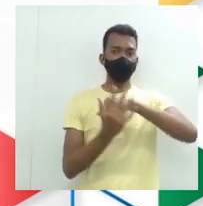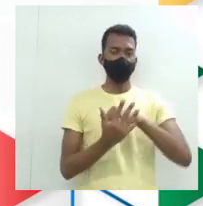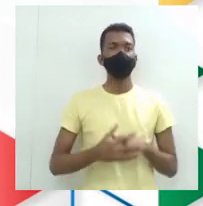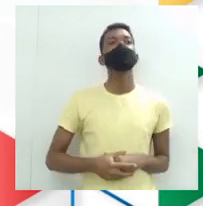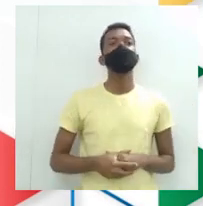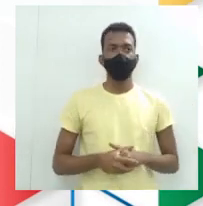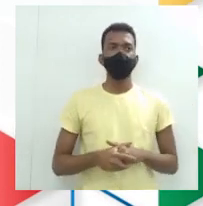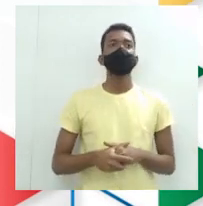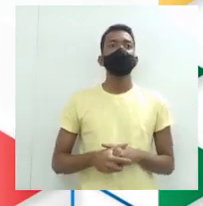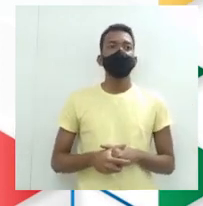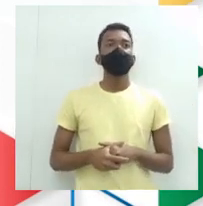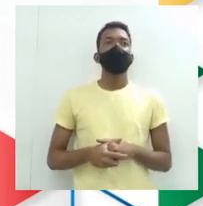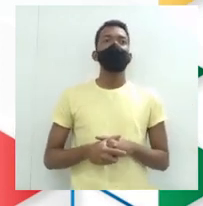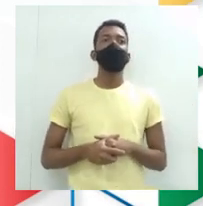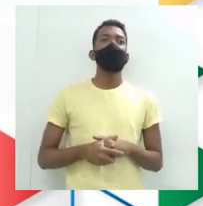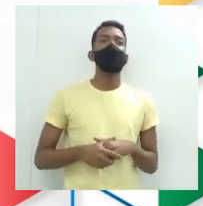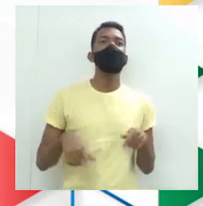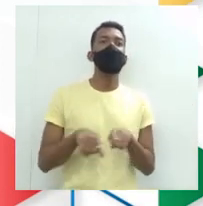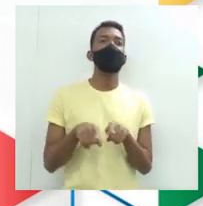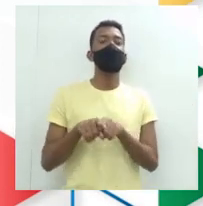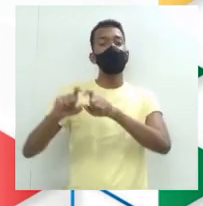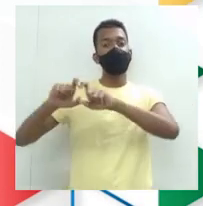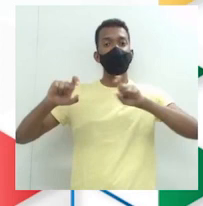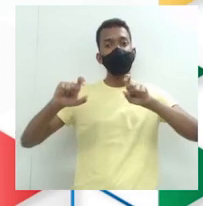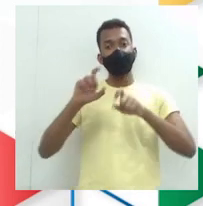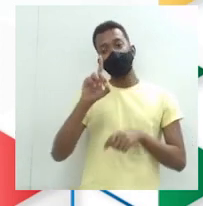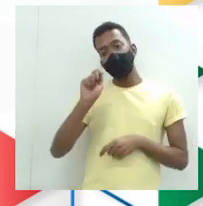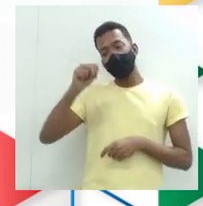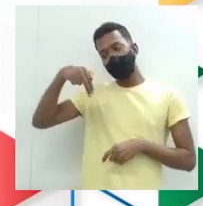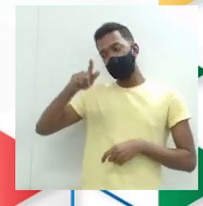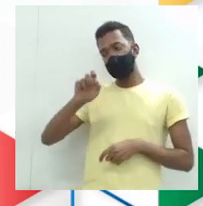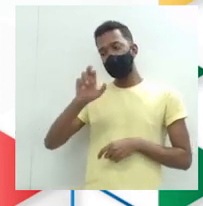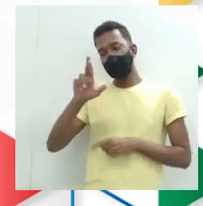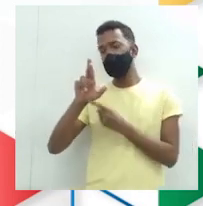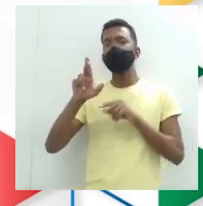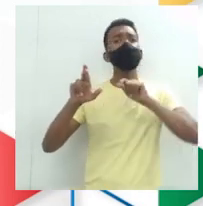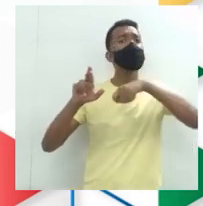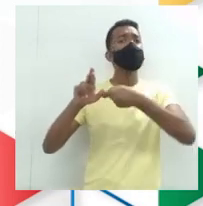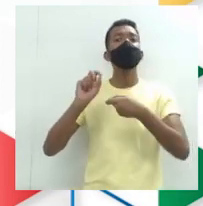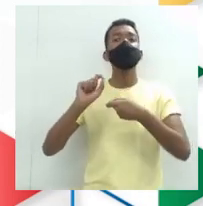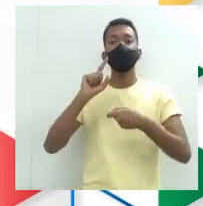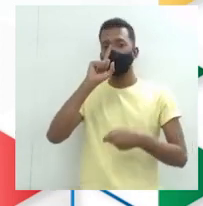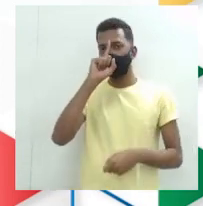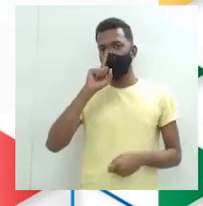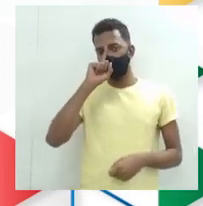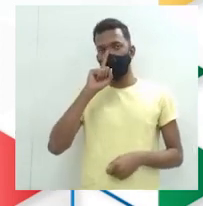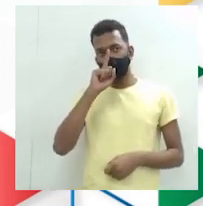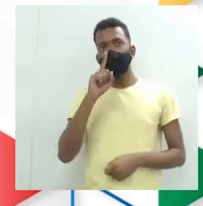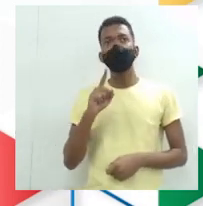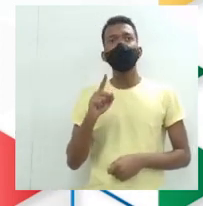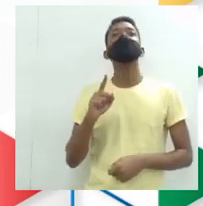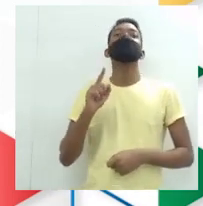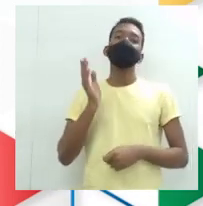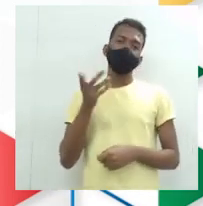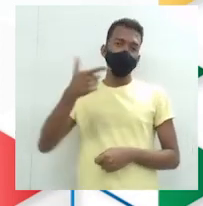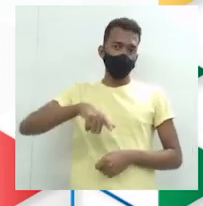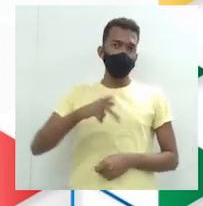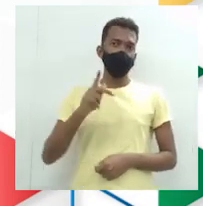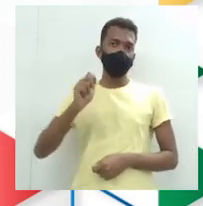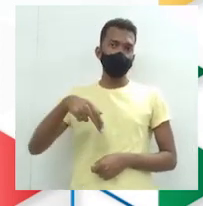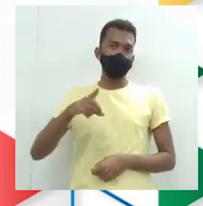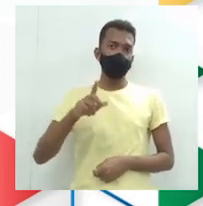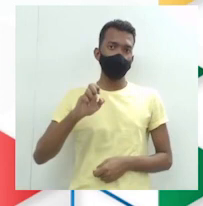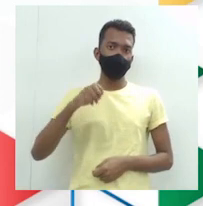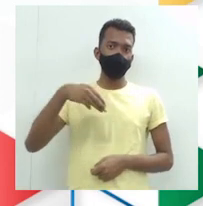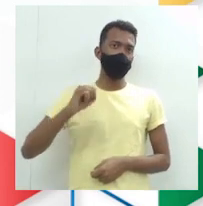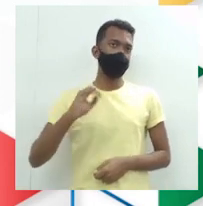Covid-19. E ali eu sinalizei danger, que tem o perigo. A pandemic, a pandemia,